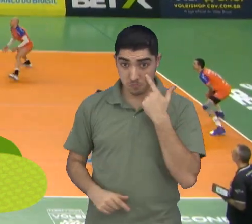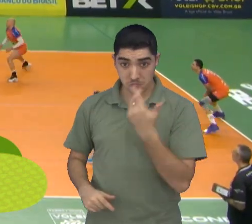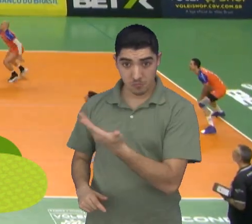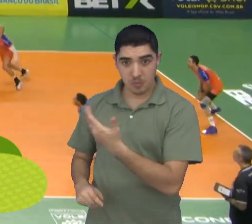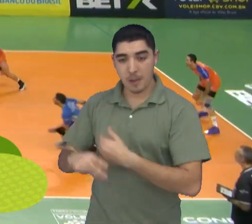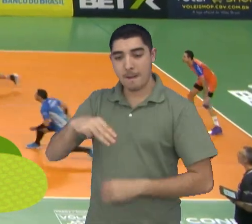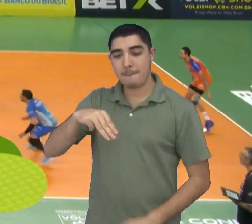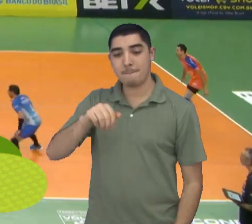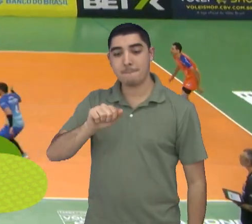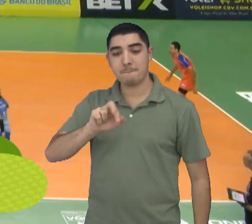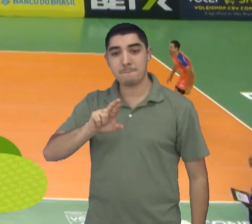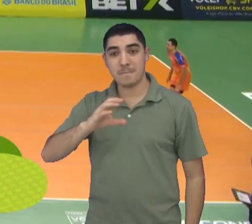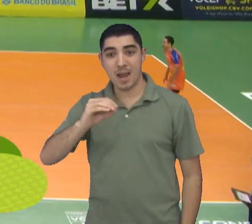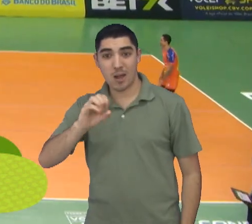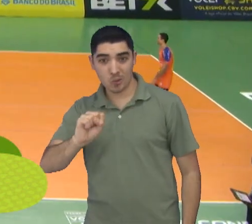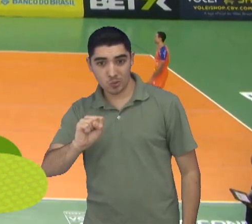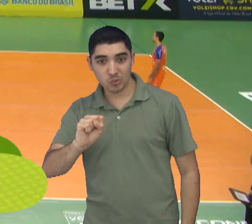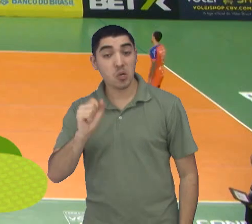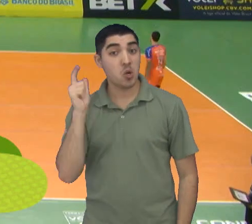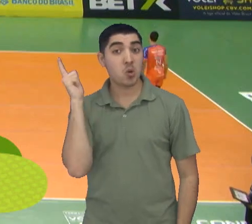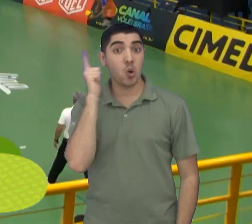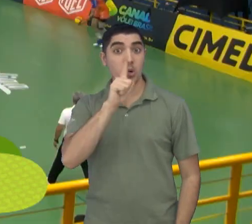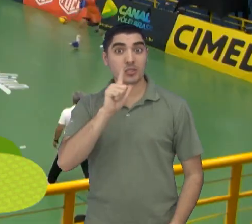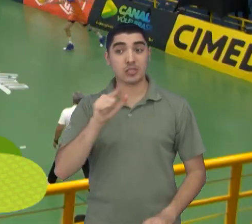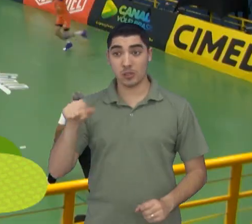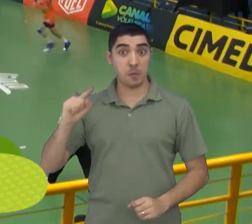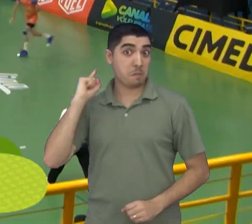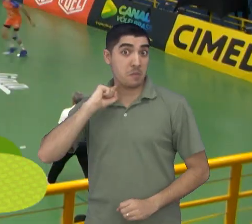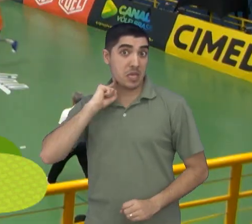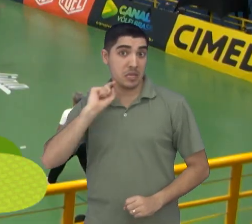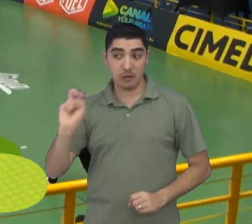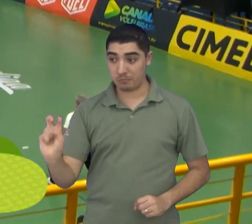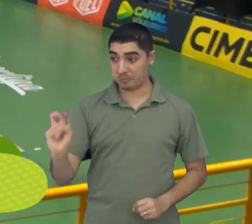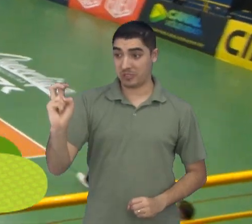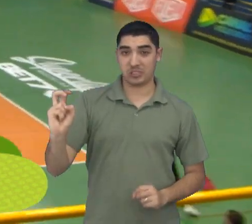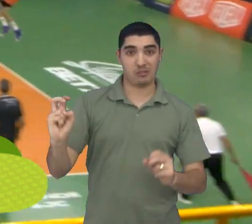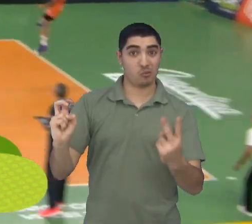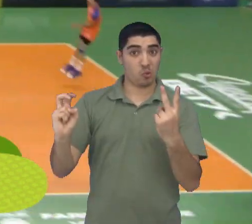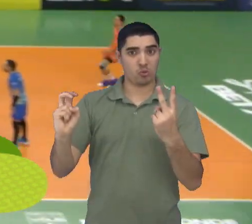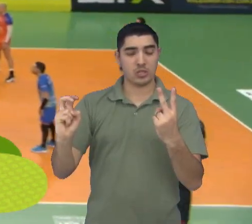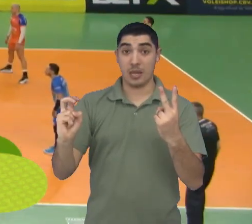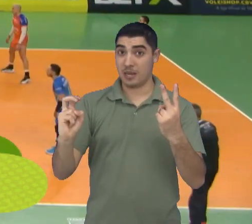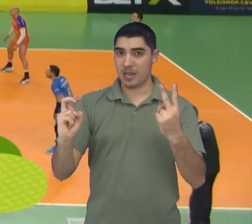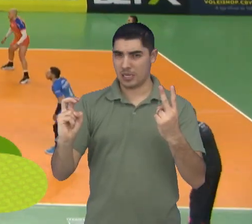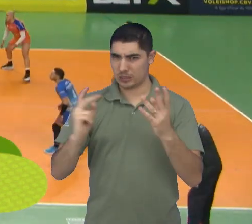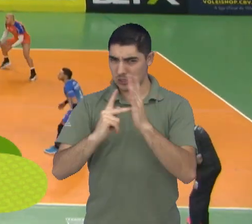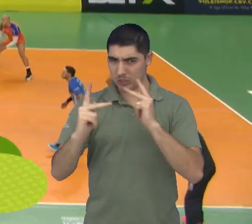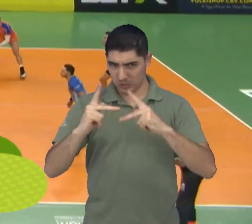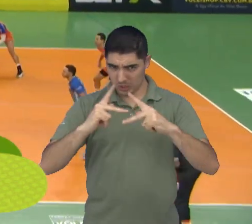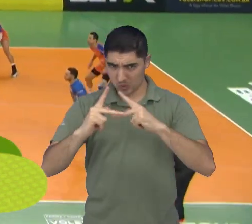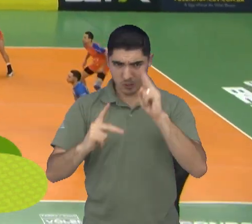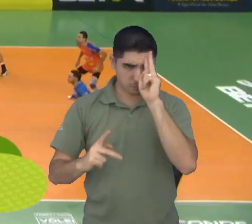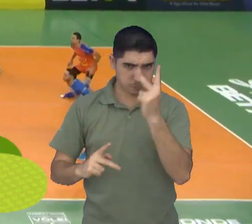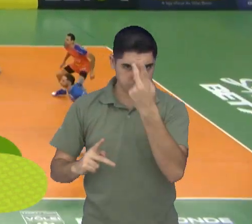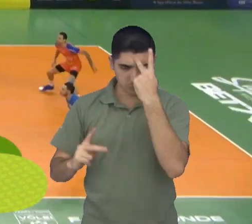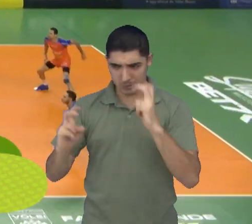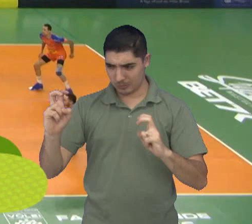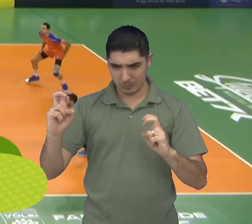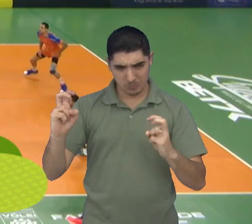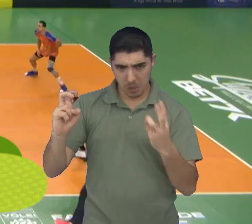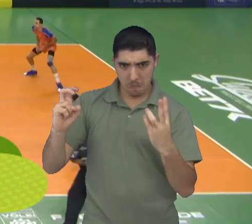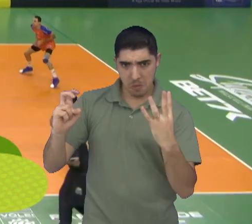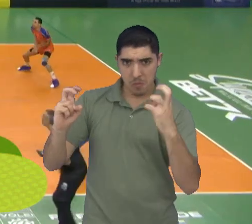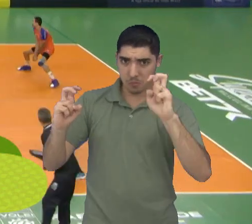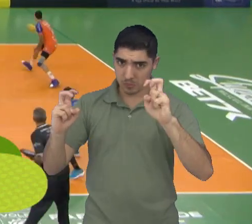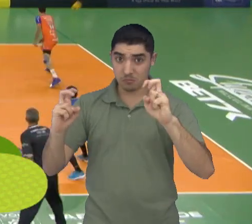Marcos, chegou a abrir 5-2 no placar. Aos poucos, os Gigantes do Vale foram buscar o resultado e